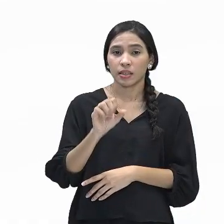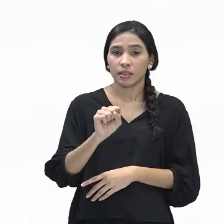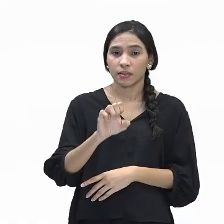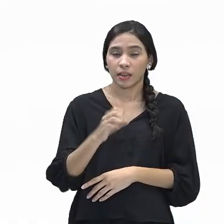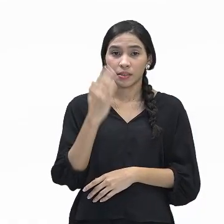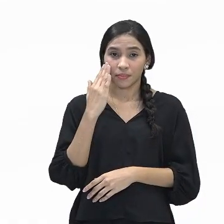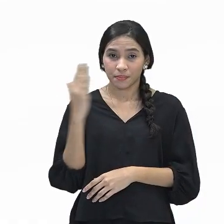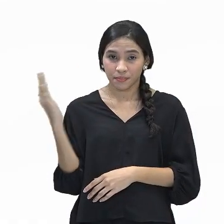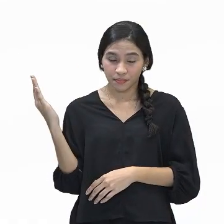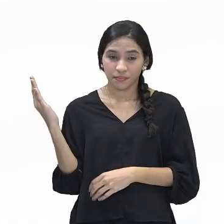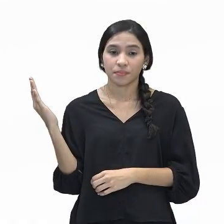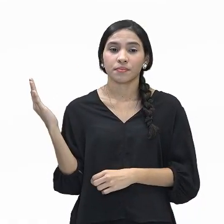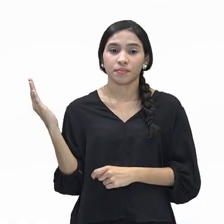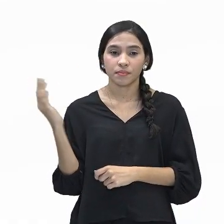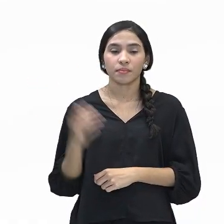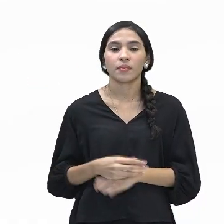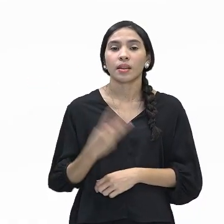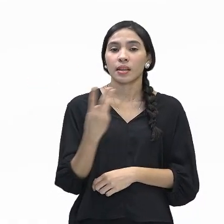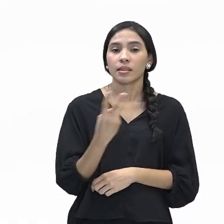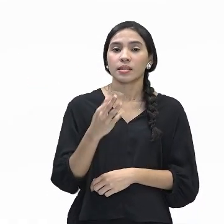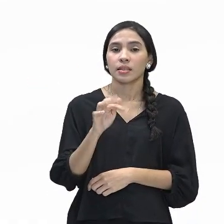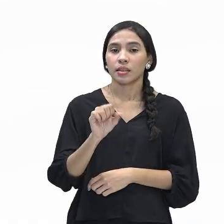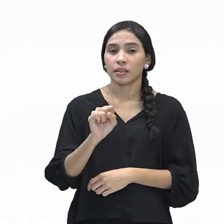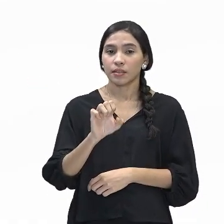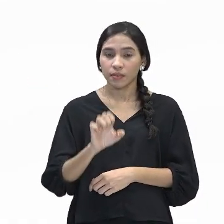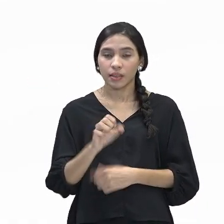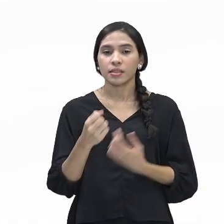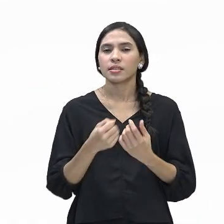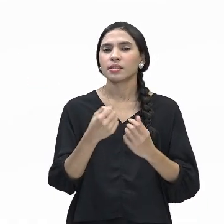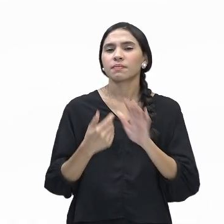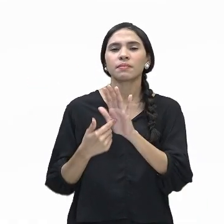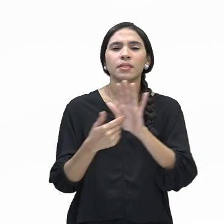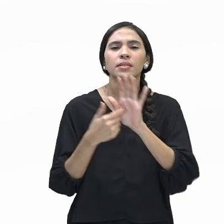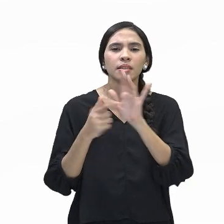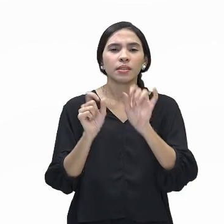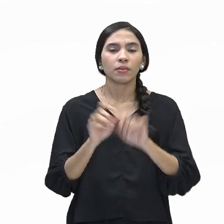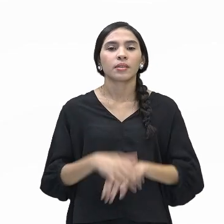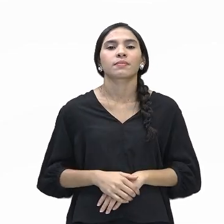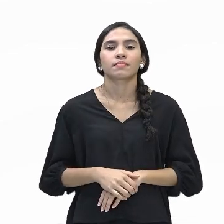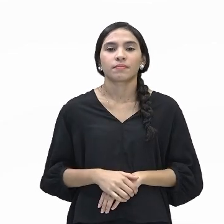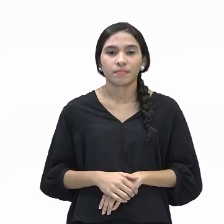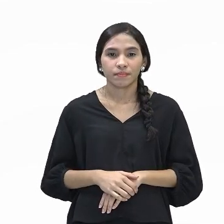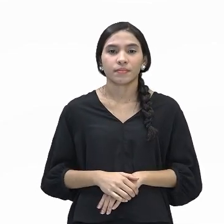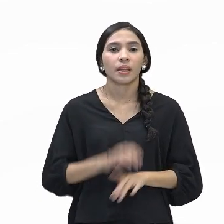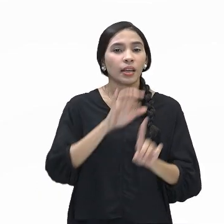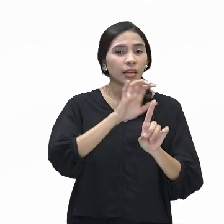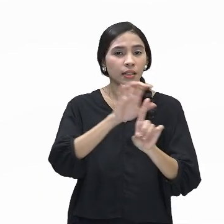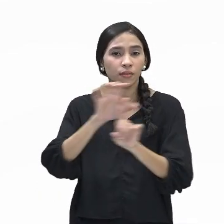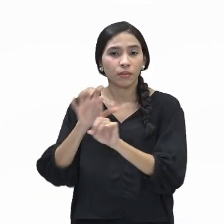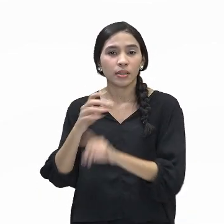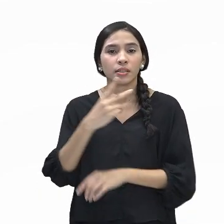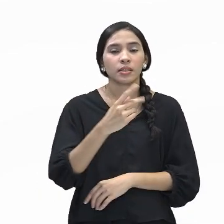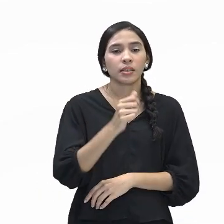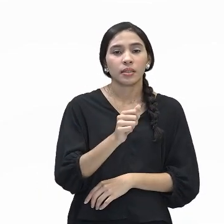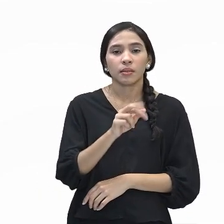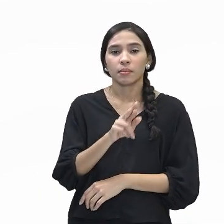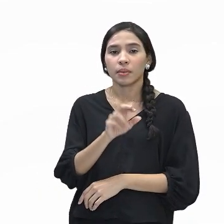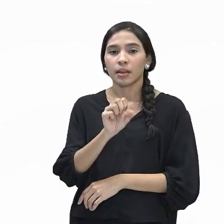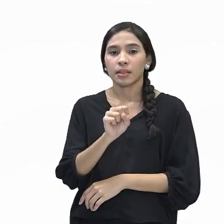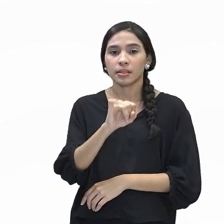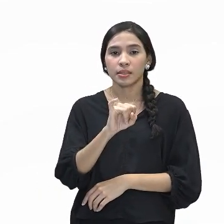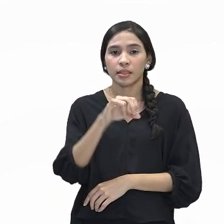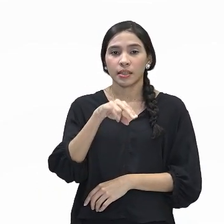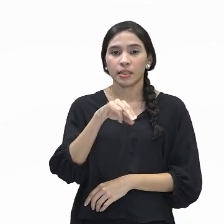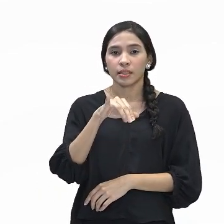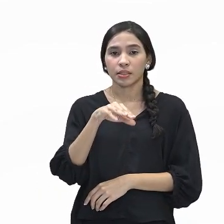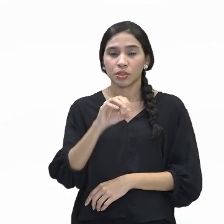Vejam aí. Essa terceira fase, ela apresenta o quê? Influência do parnasianismo e simbolismo. Olha